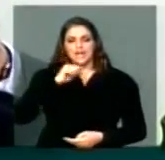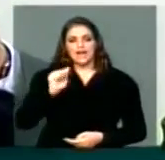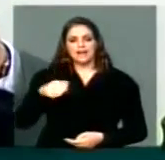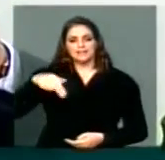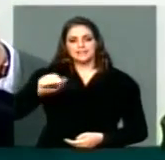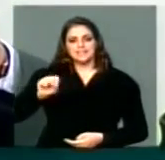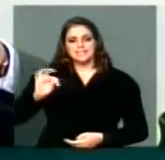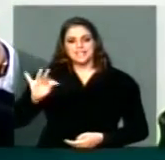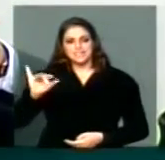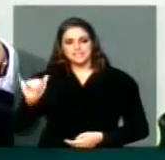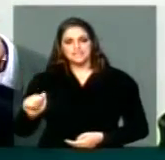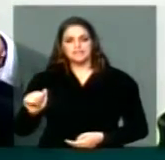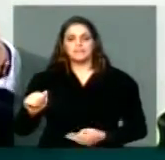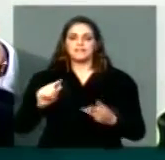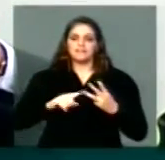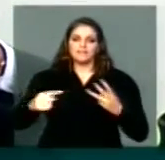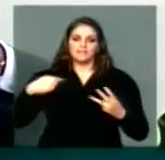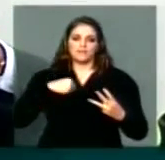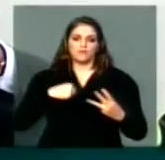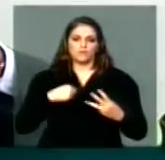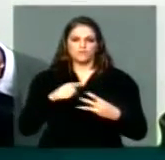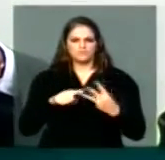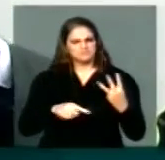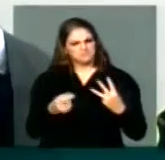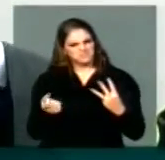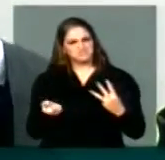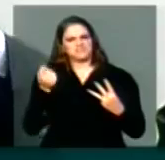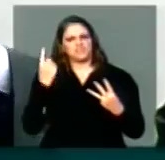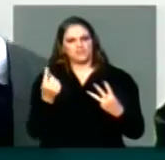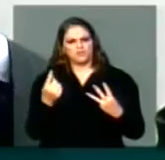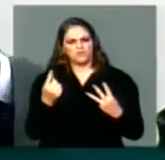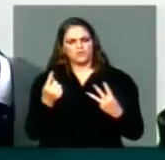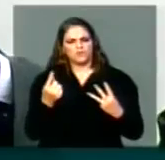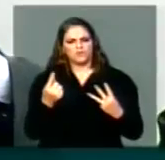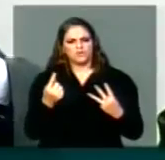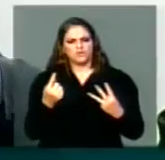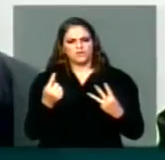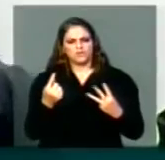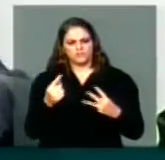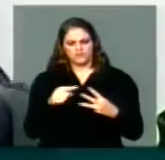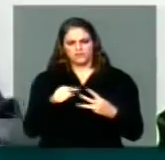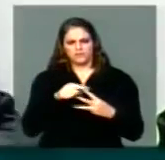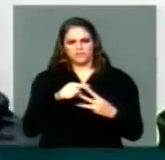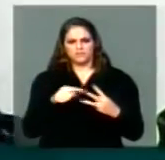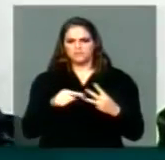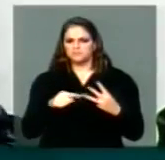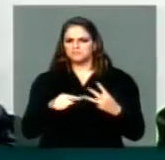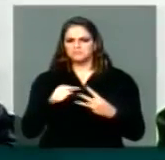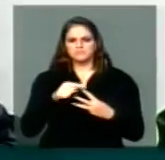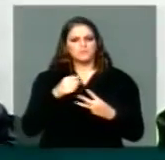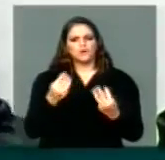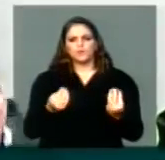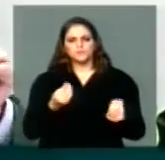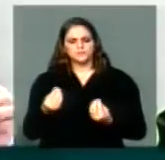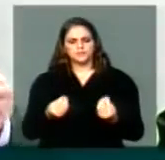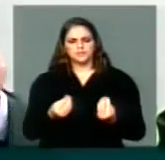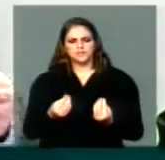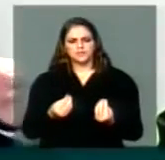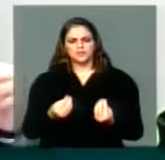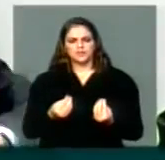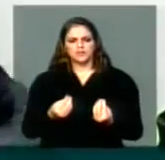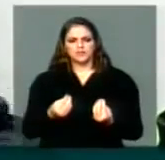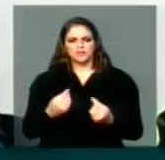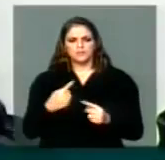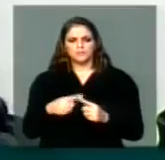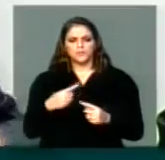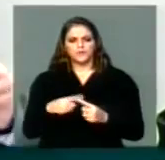Cunha. É estranhamente isso. Não teria como se manter um sem manter o outro. Porque o suporte